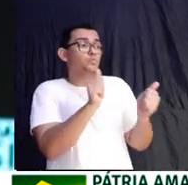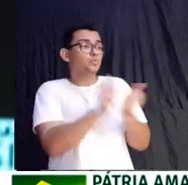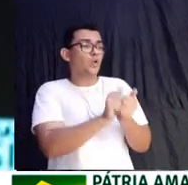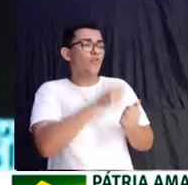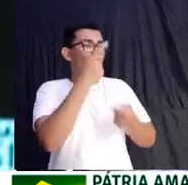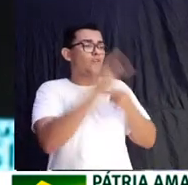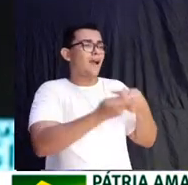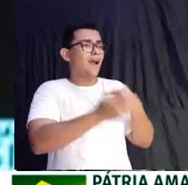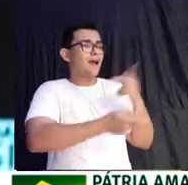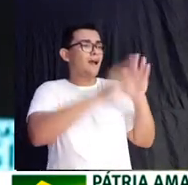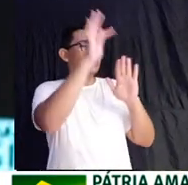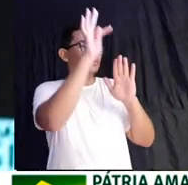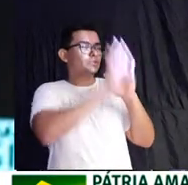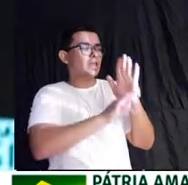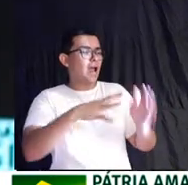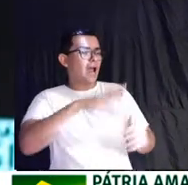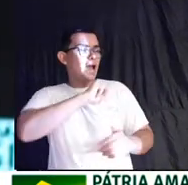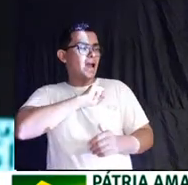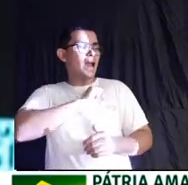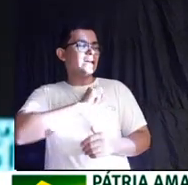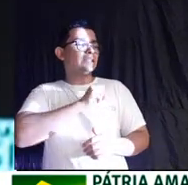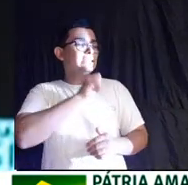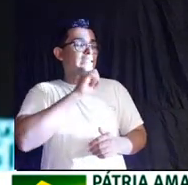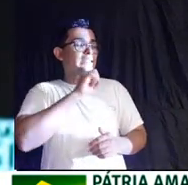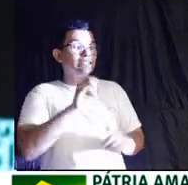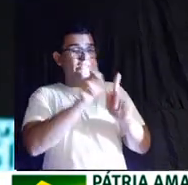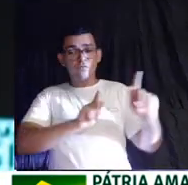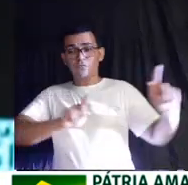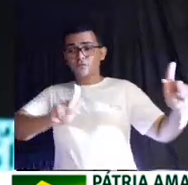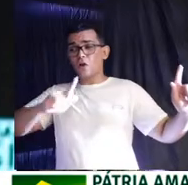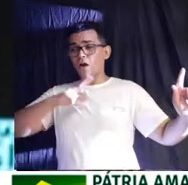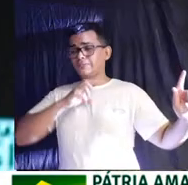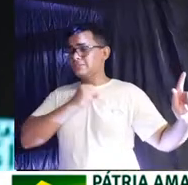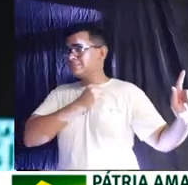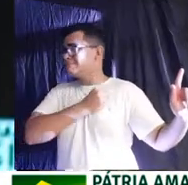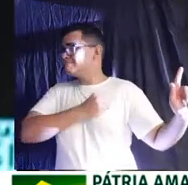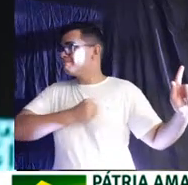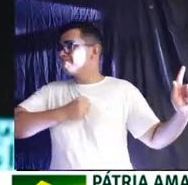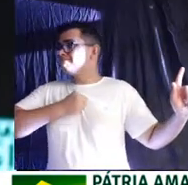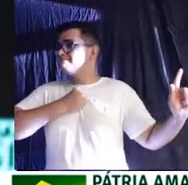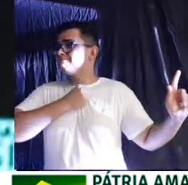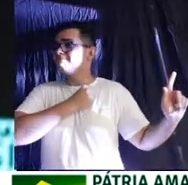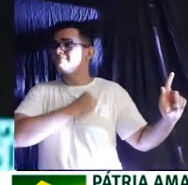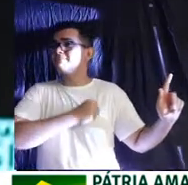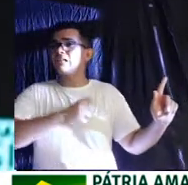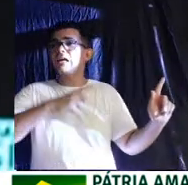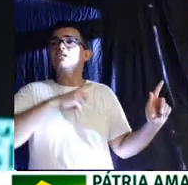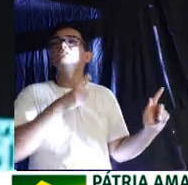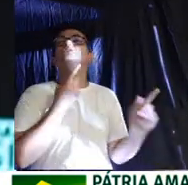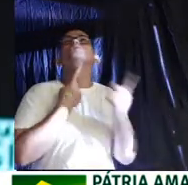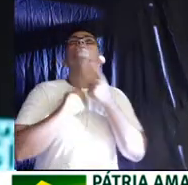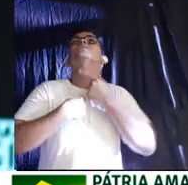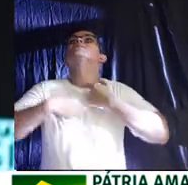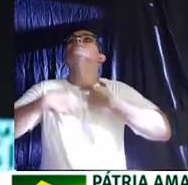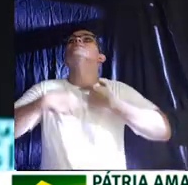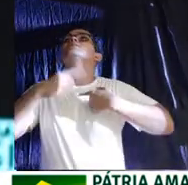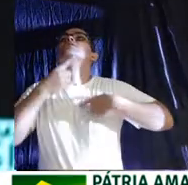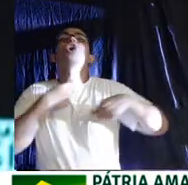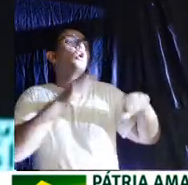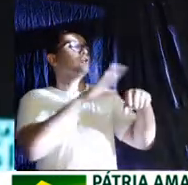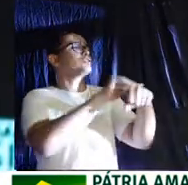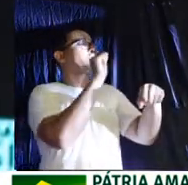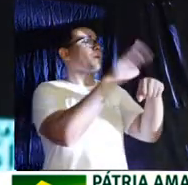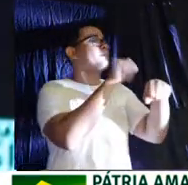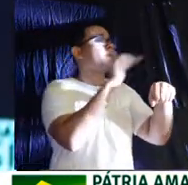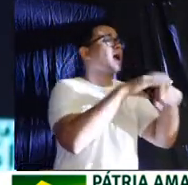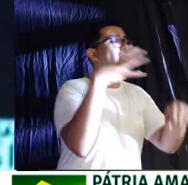Morro de saudade quando você some. Dá uma vontade de gritar seu nome. Mas uma loucura,